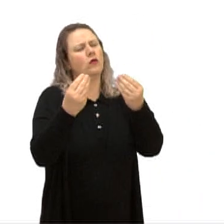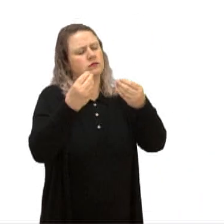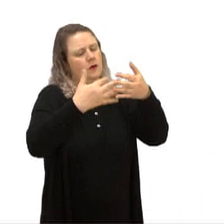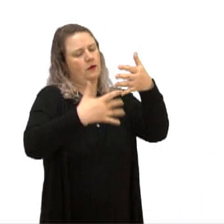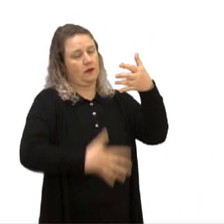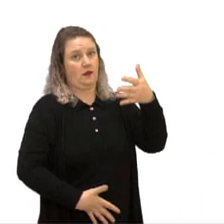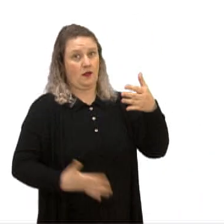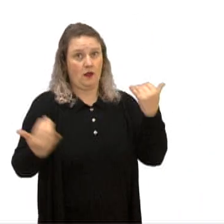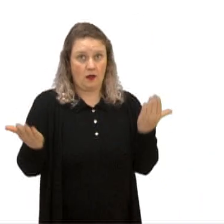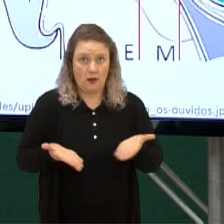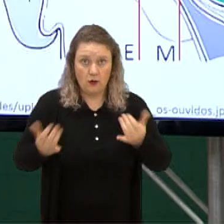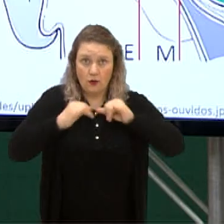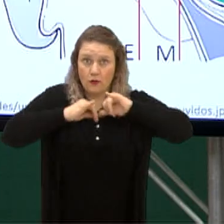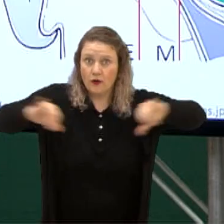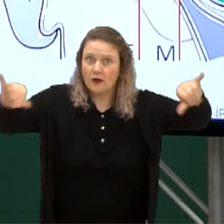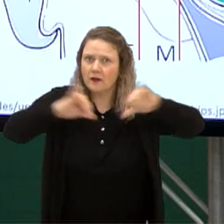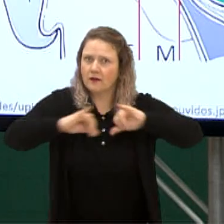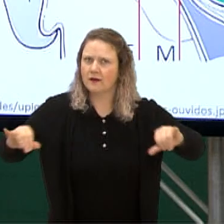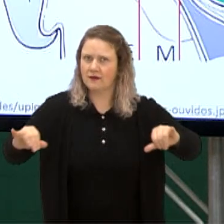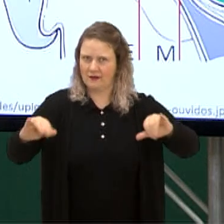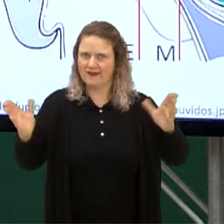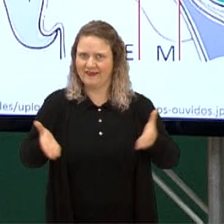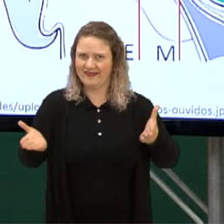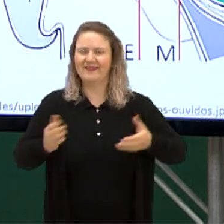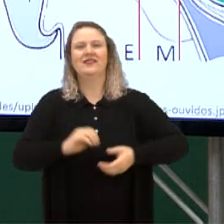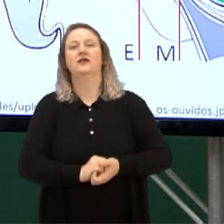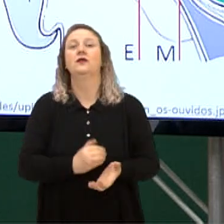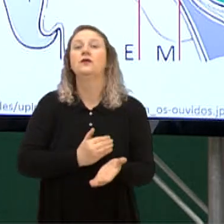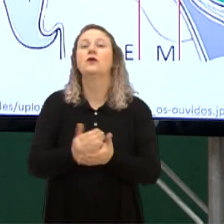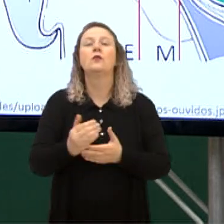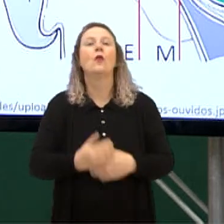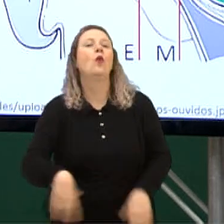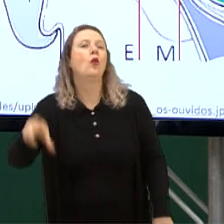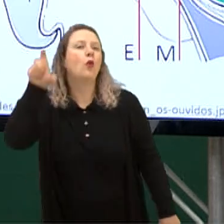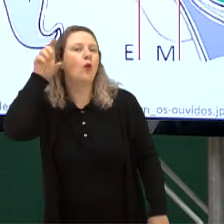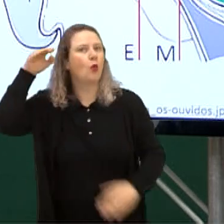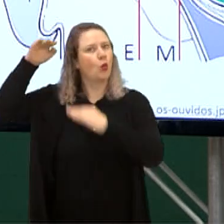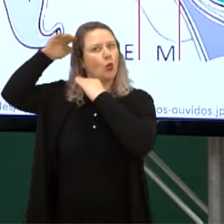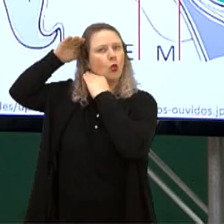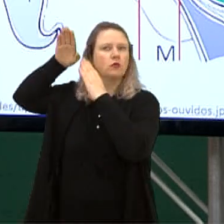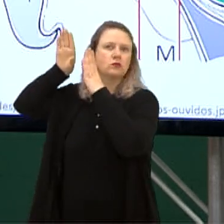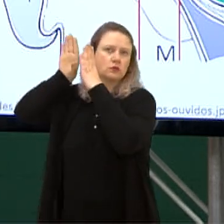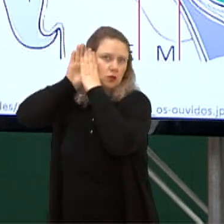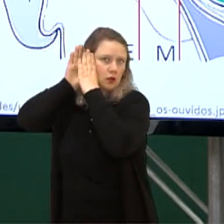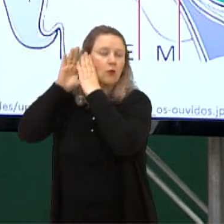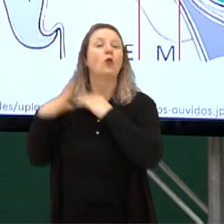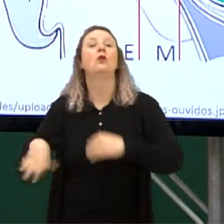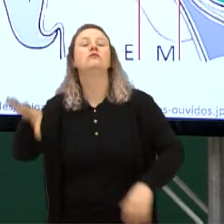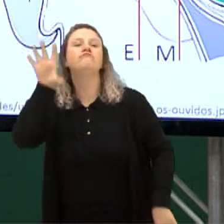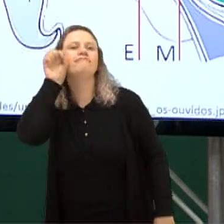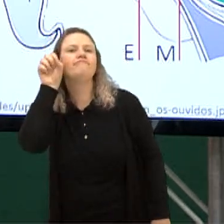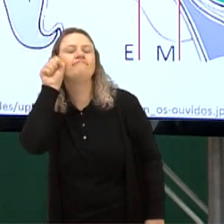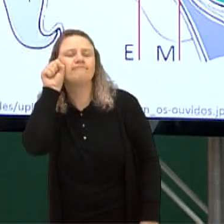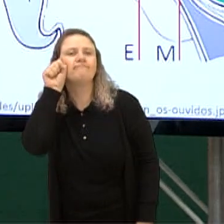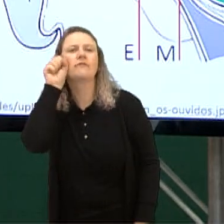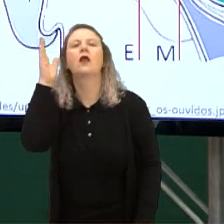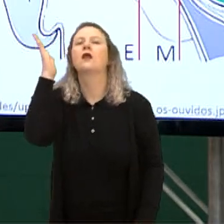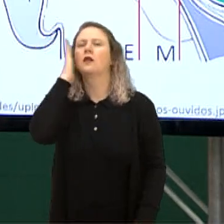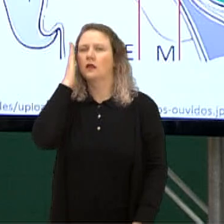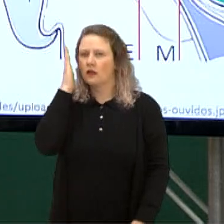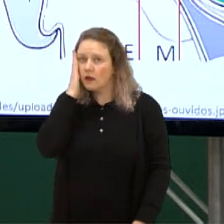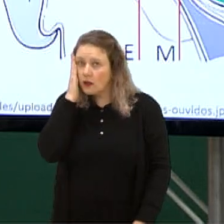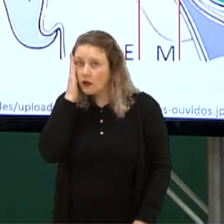recado para vocês. Vamos começar nosso assunto? Então, a gente está falando de orelha, está falando da audição. Eu sei que ela é